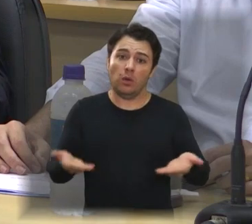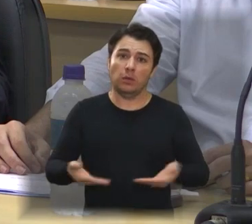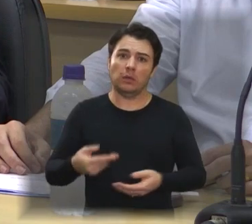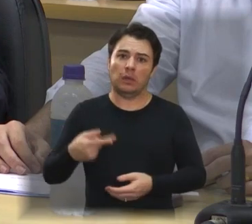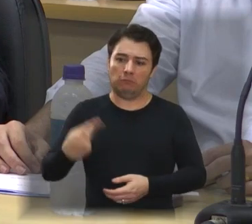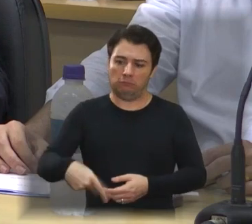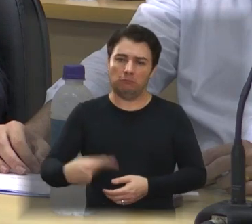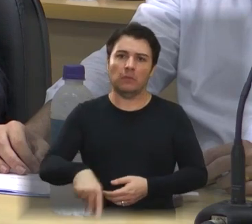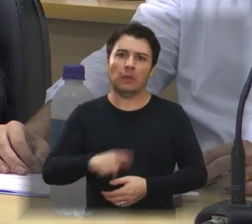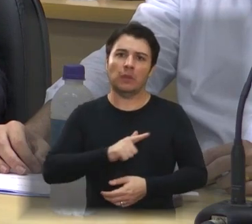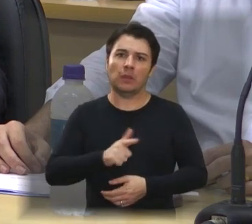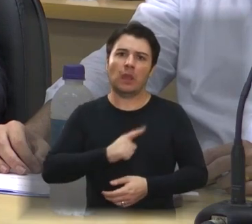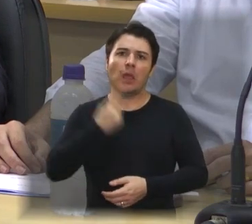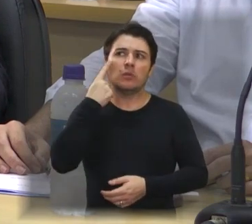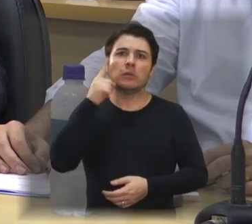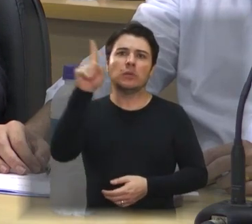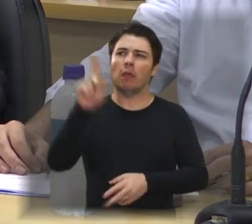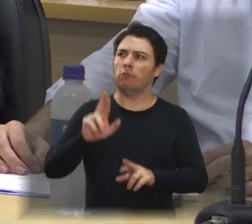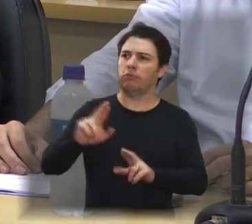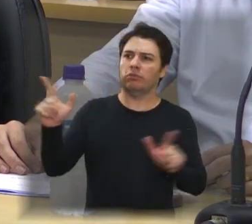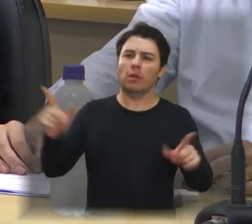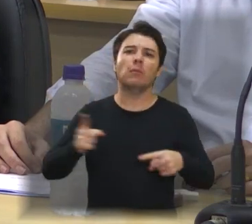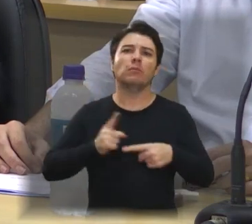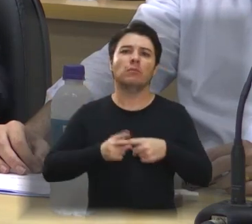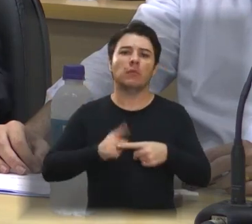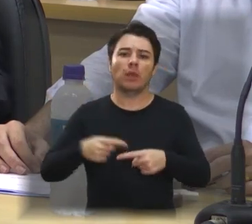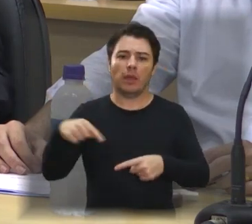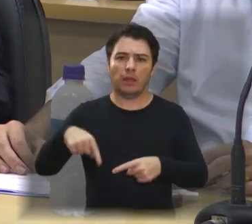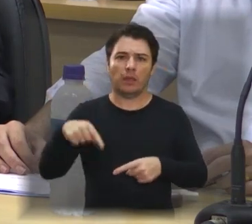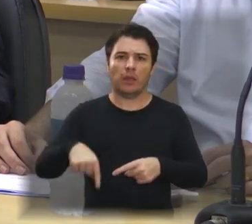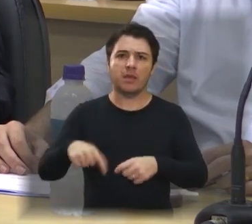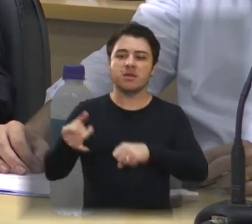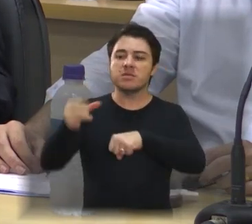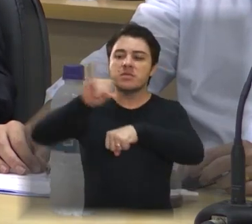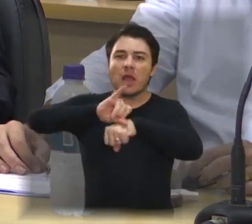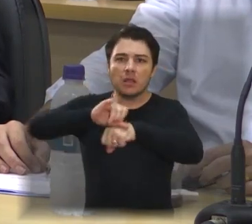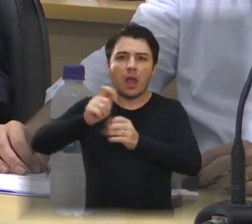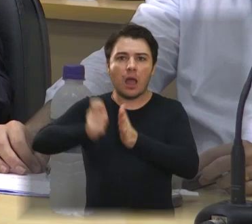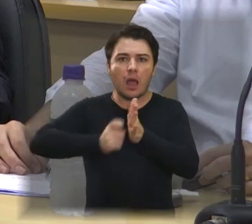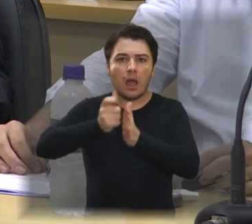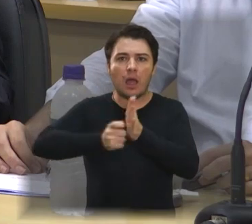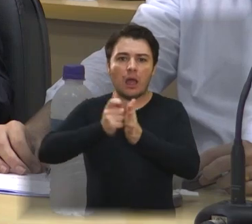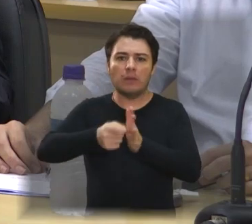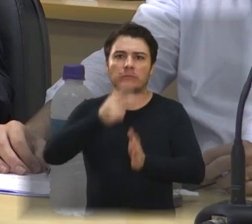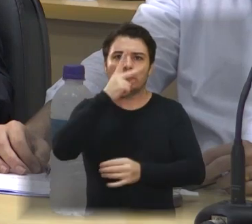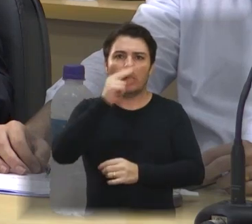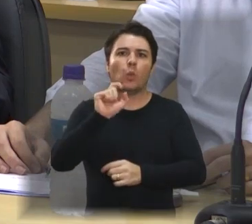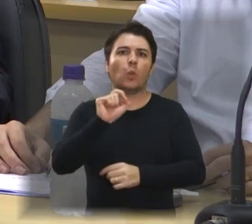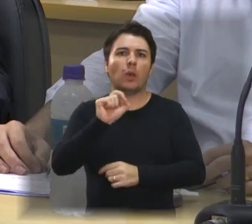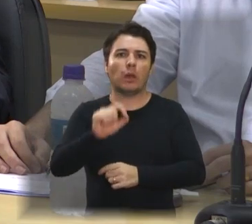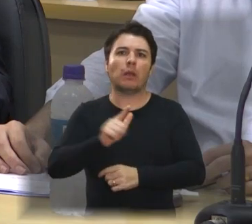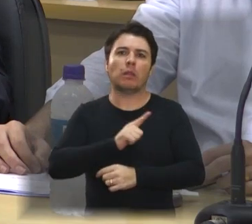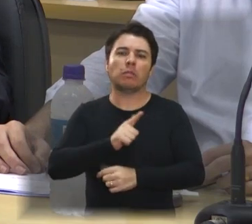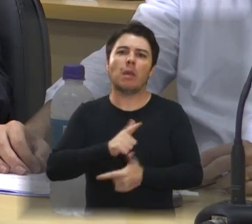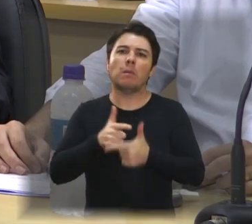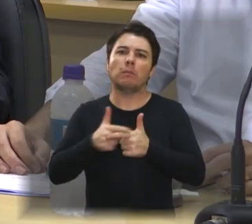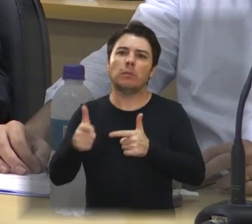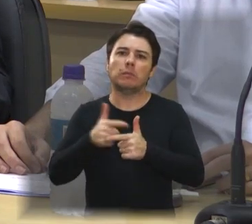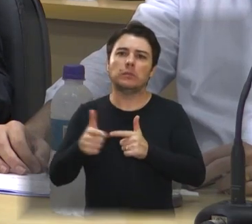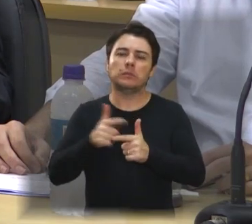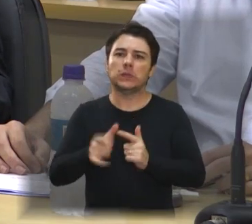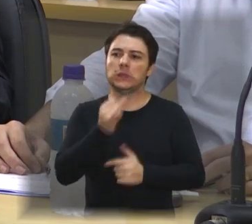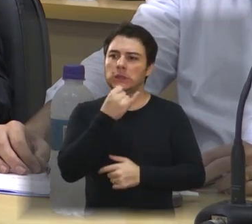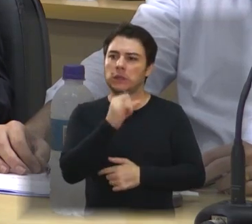né que foi um dia meio atípico nós tivemos aqui na região central acho que umas quatro interrupções